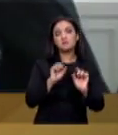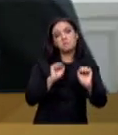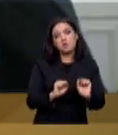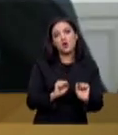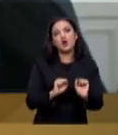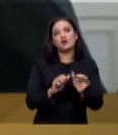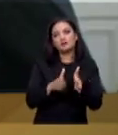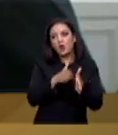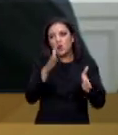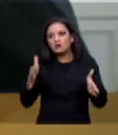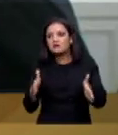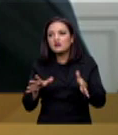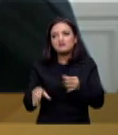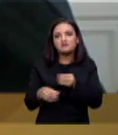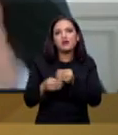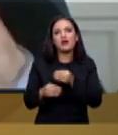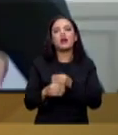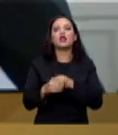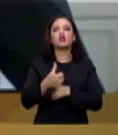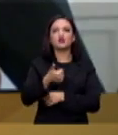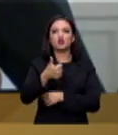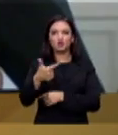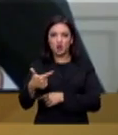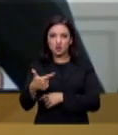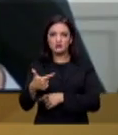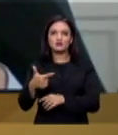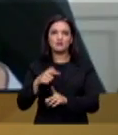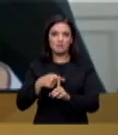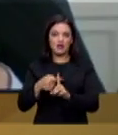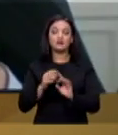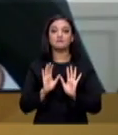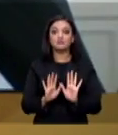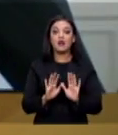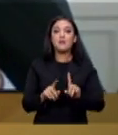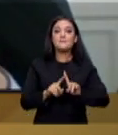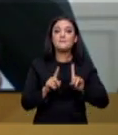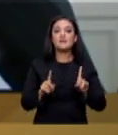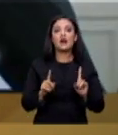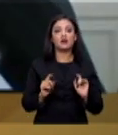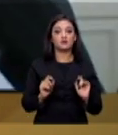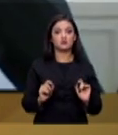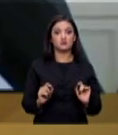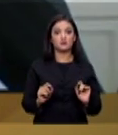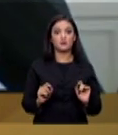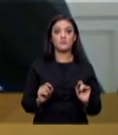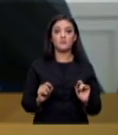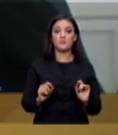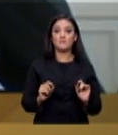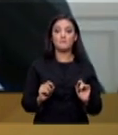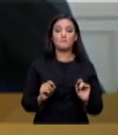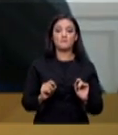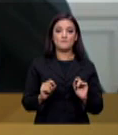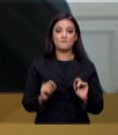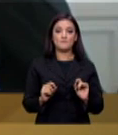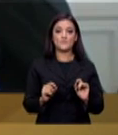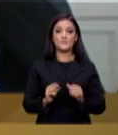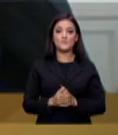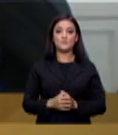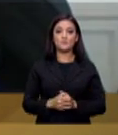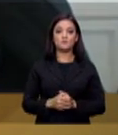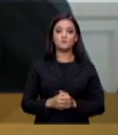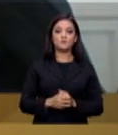igual período. Nesse ponto, a meu ver, com todas as vendas, as posições em